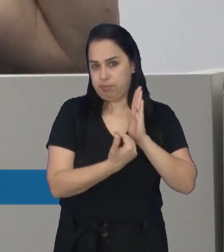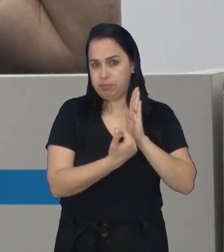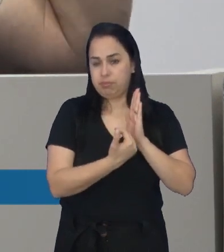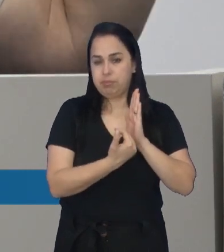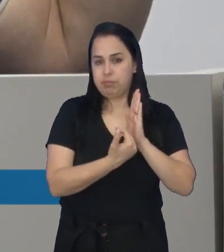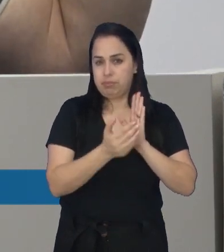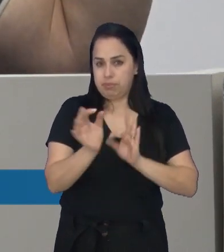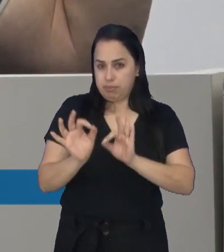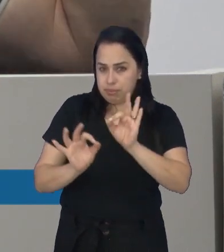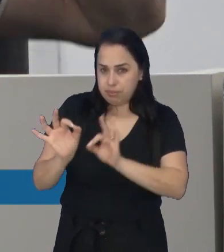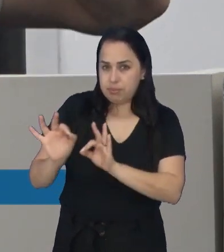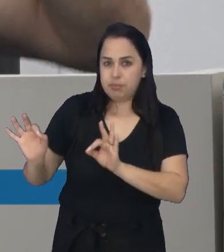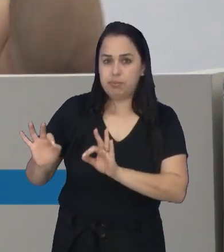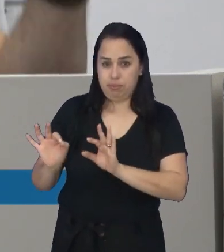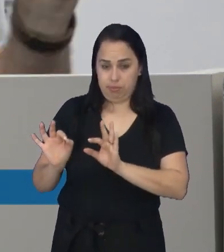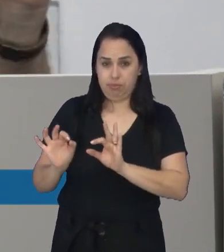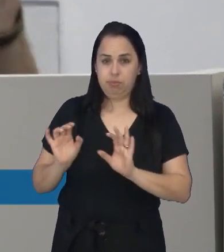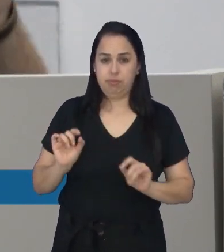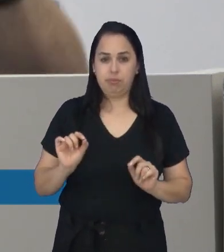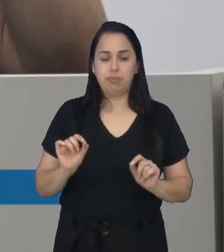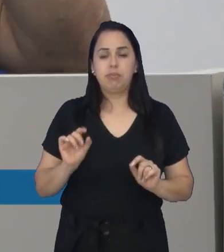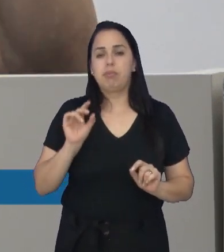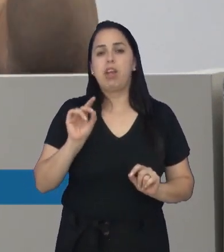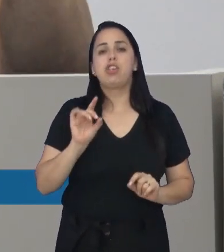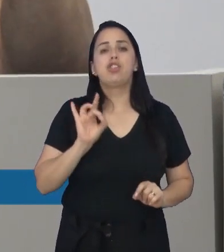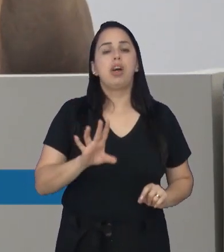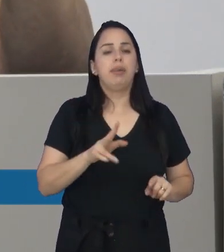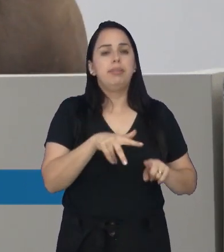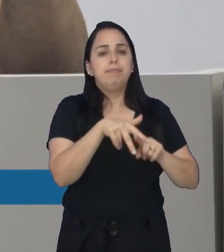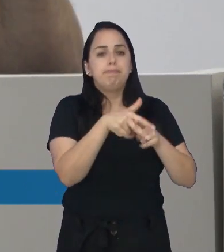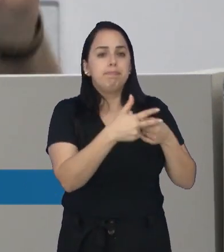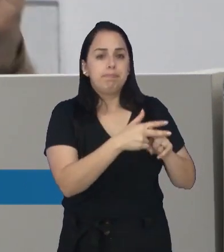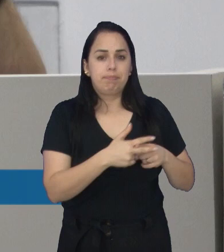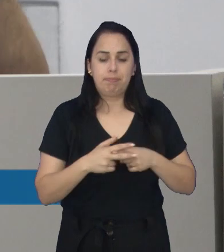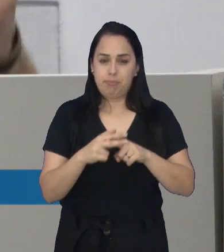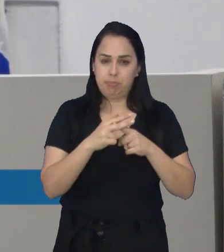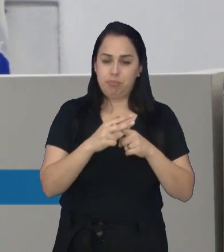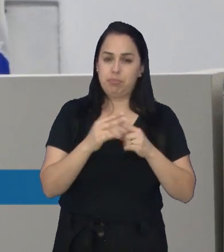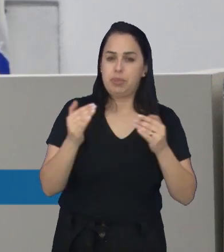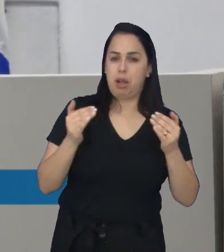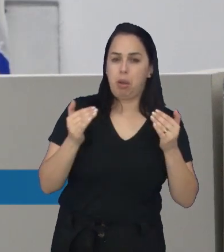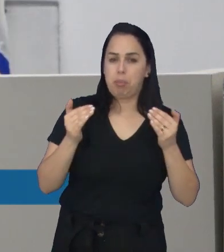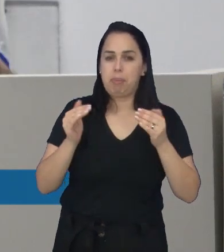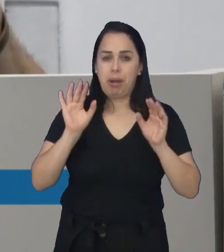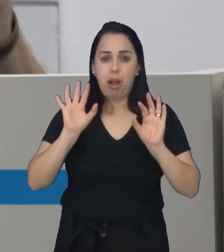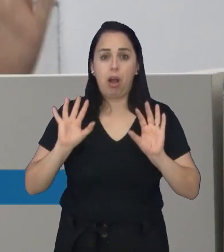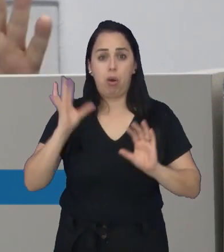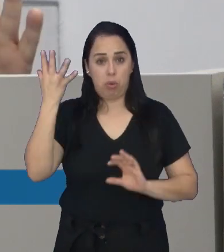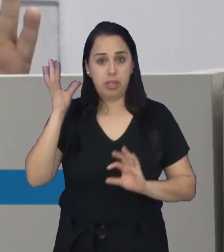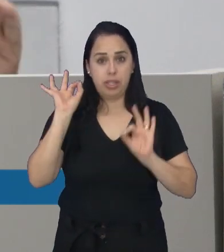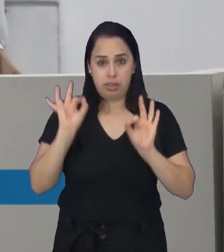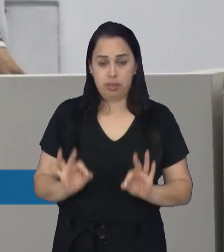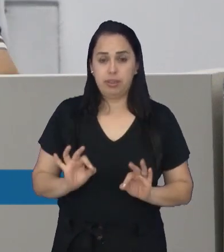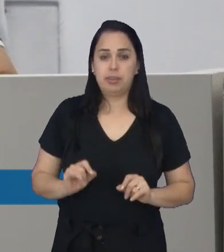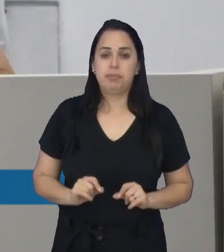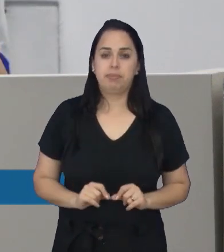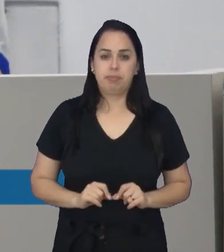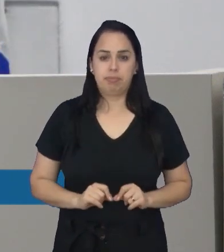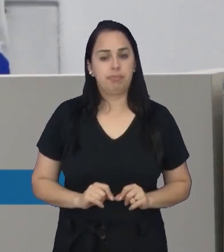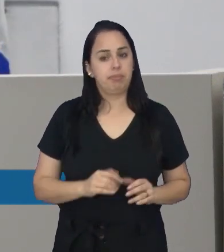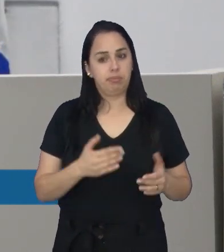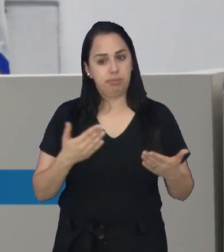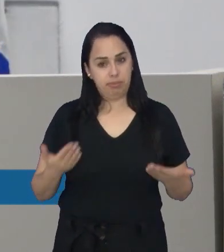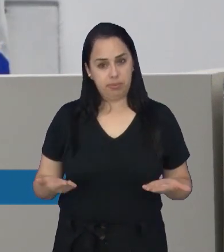planejamento a fachada Ativa é uma calibração que a gente tem do parâmetro para de fato ele acontecer isso é uma coisa agora